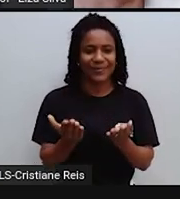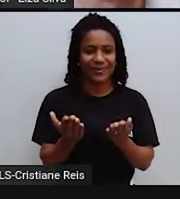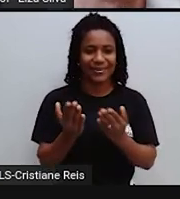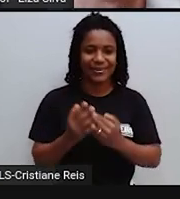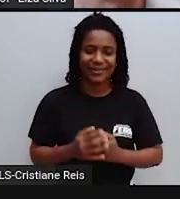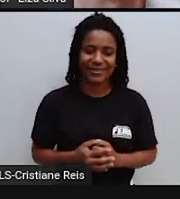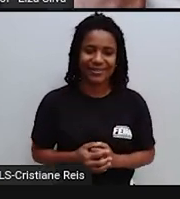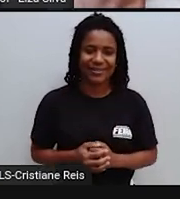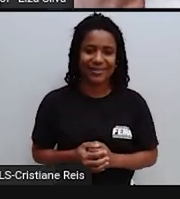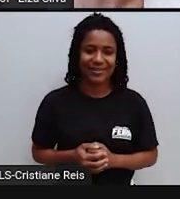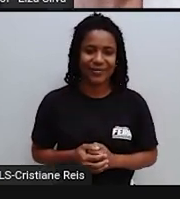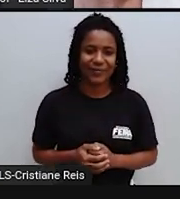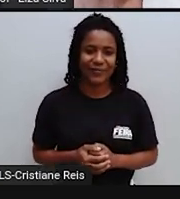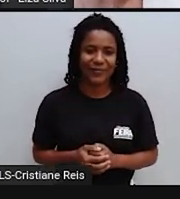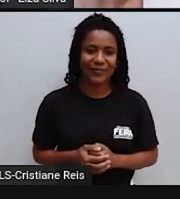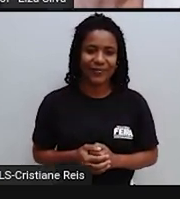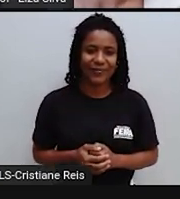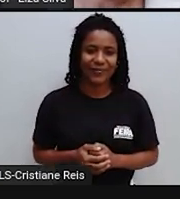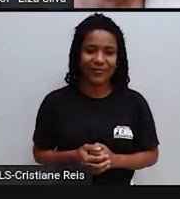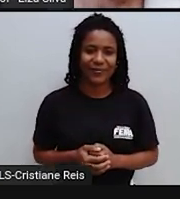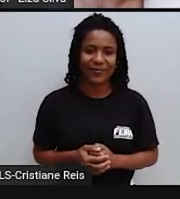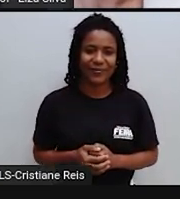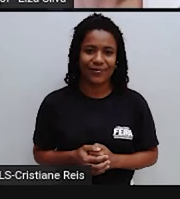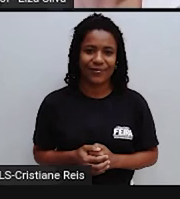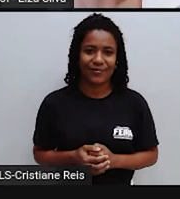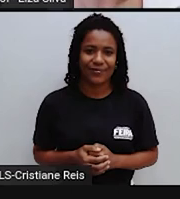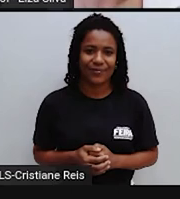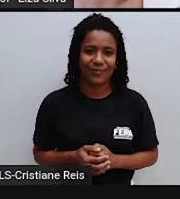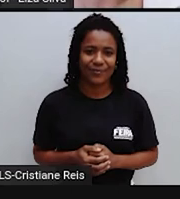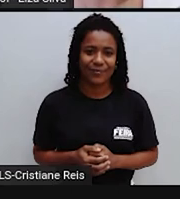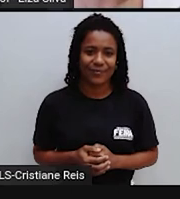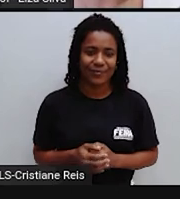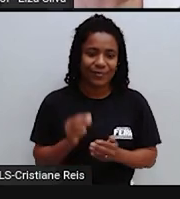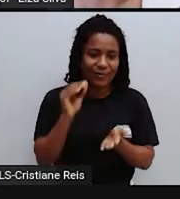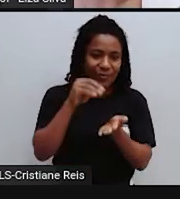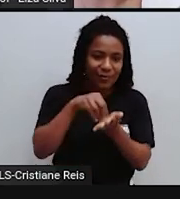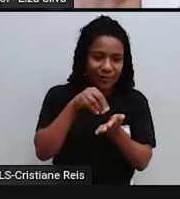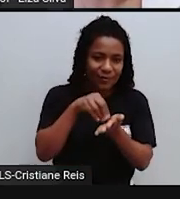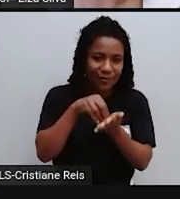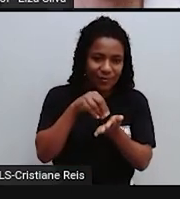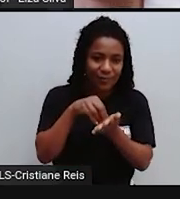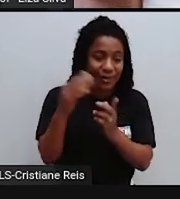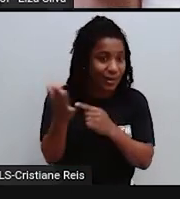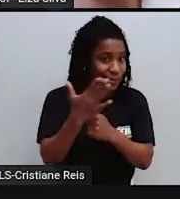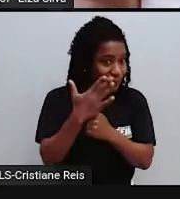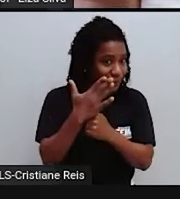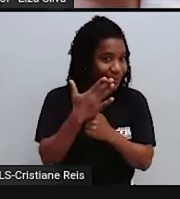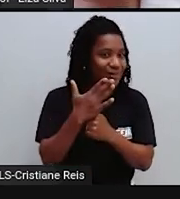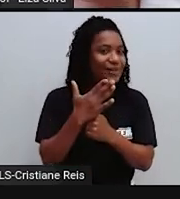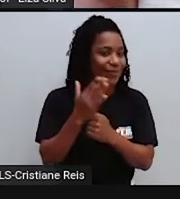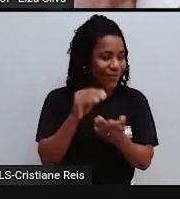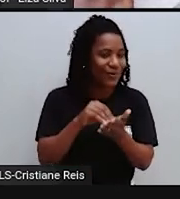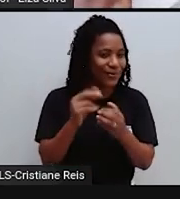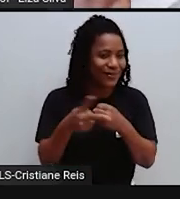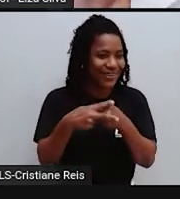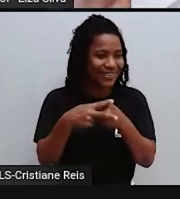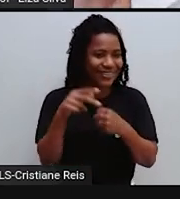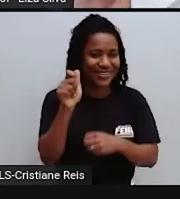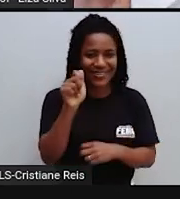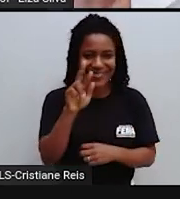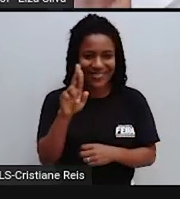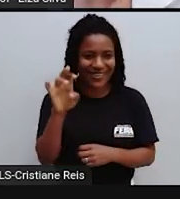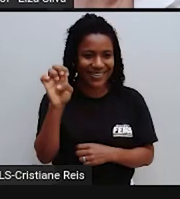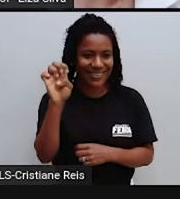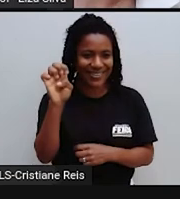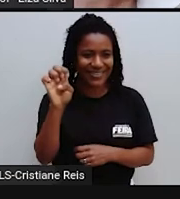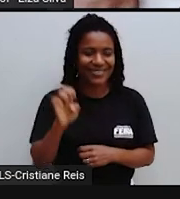talking, deixa um moment, talking. Faltou o que aqui? Help me, please, ajudem-me. O verbo to be, na